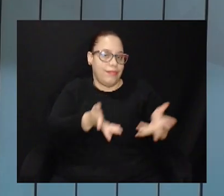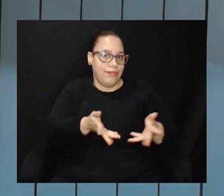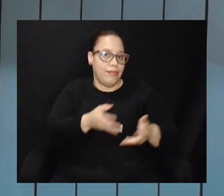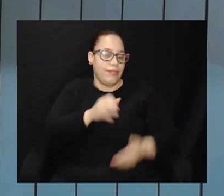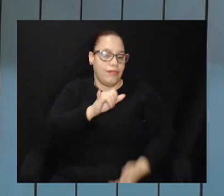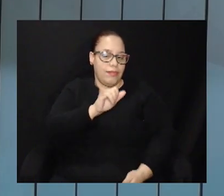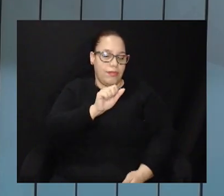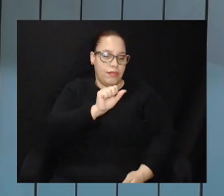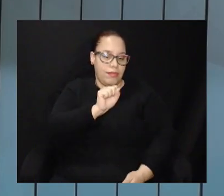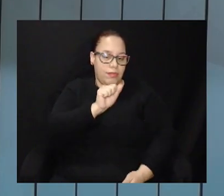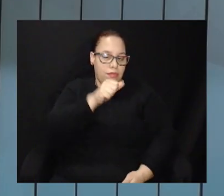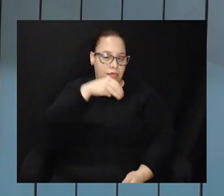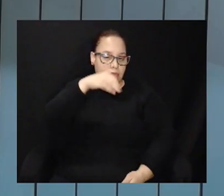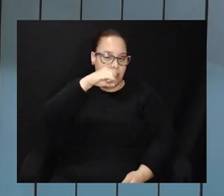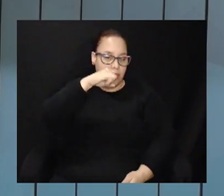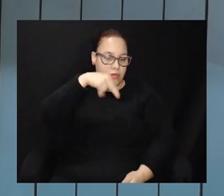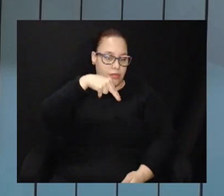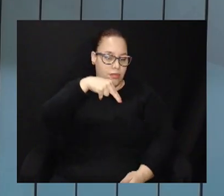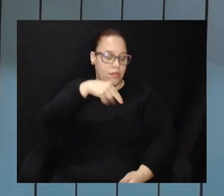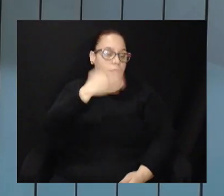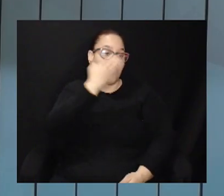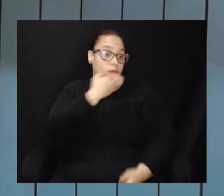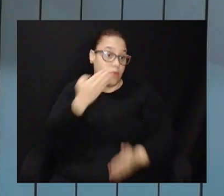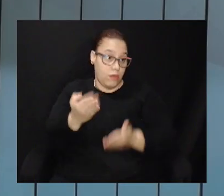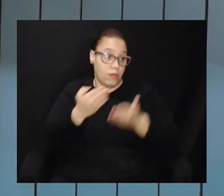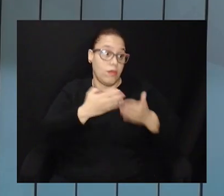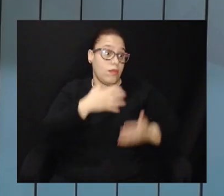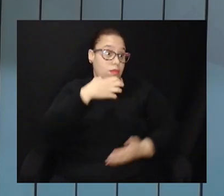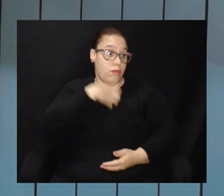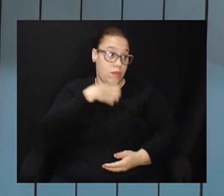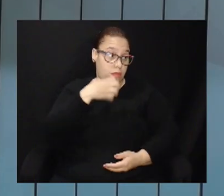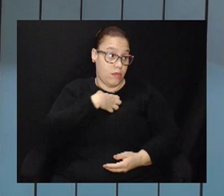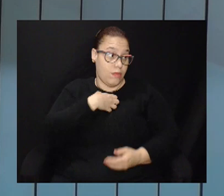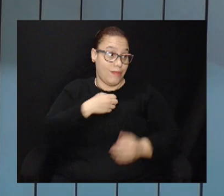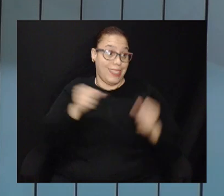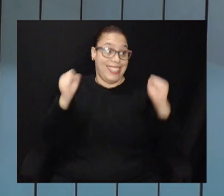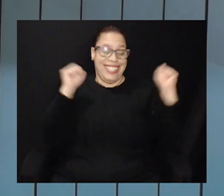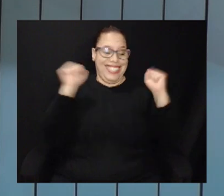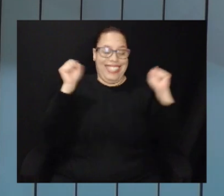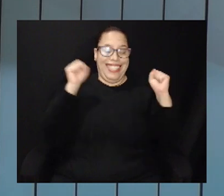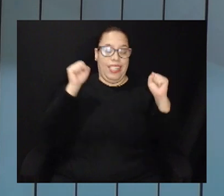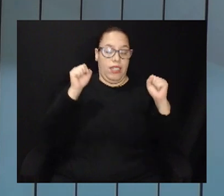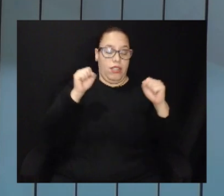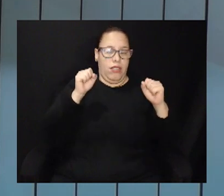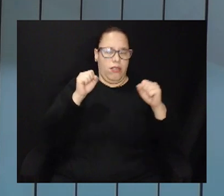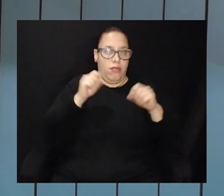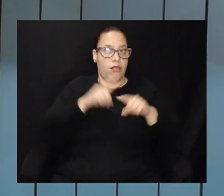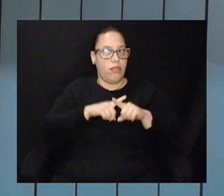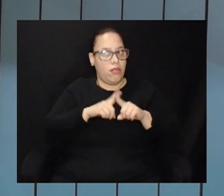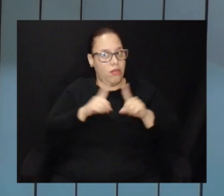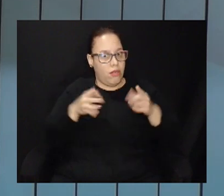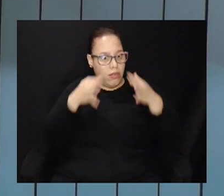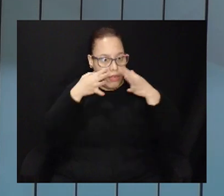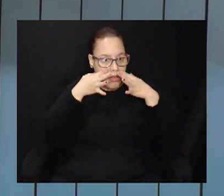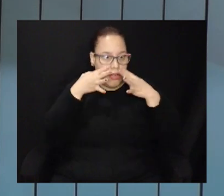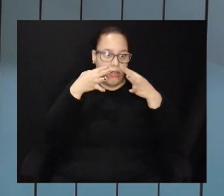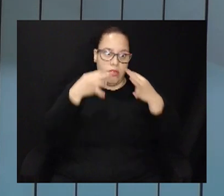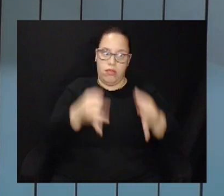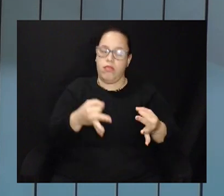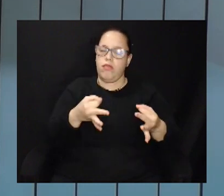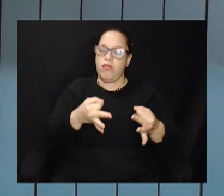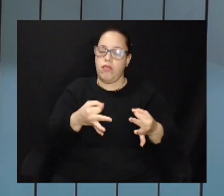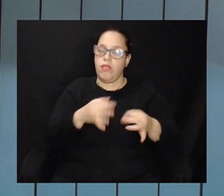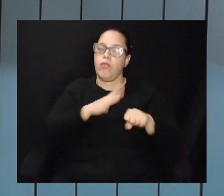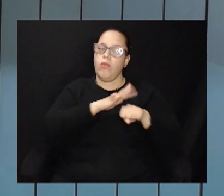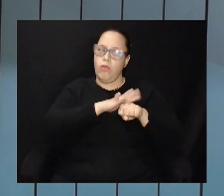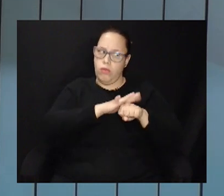açúcar, ele também traz essa sensação de energia, mas também tem que ficar atento nessa questão de doença, né?